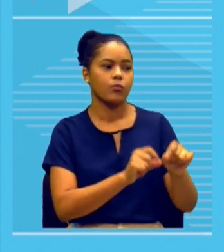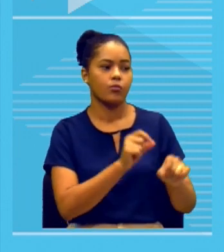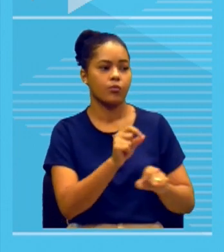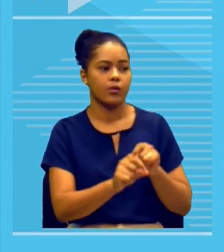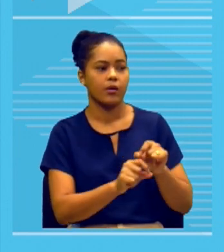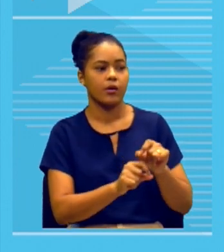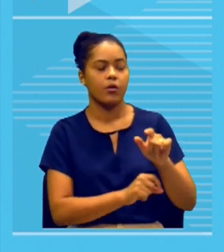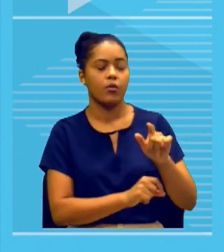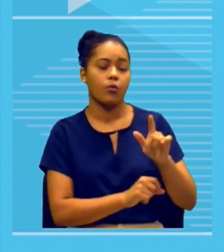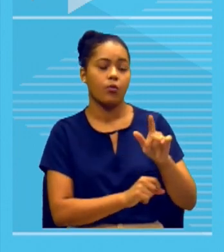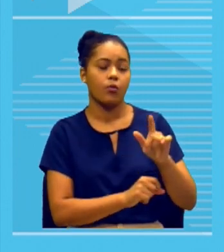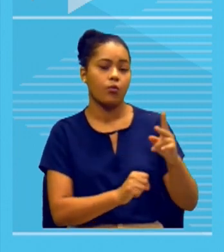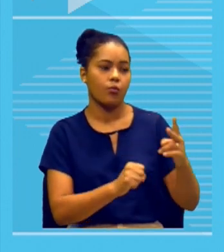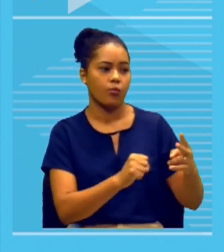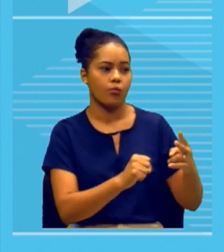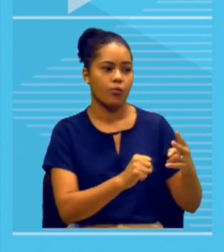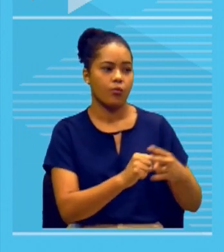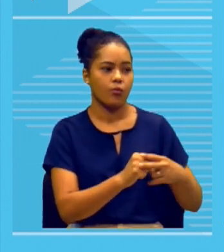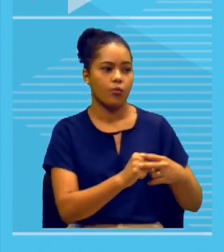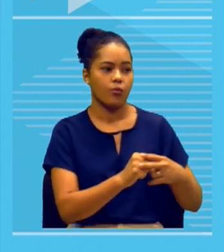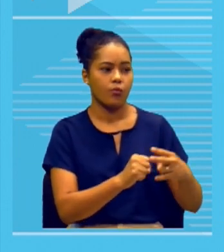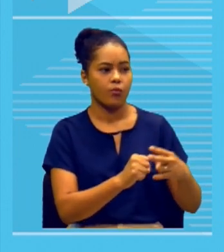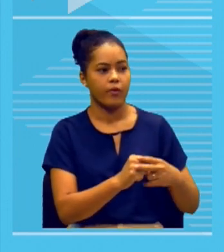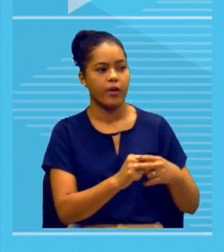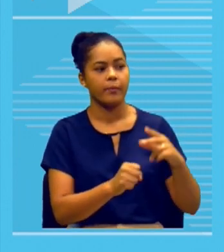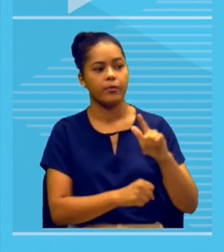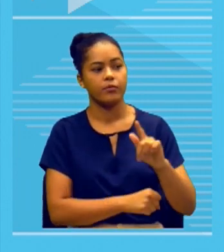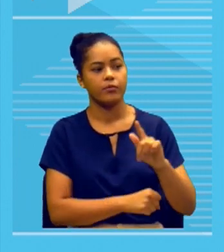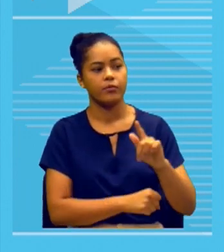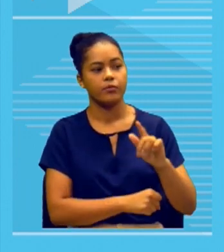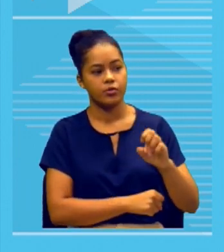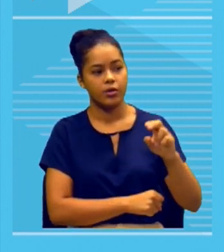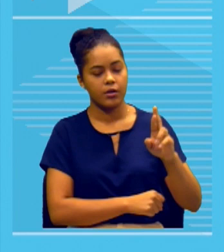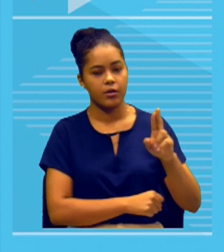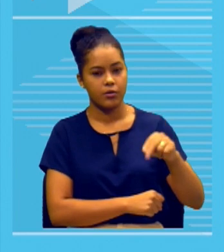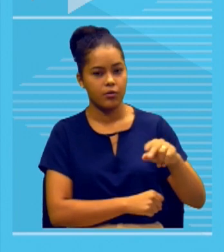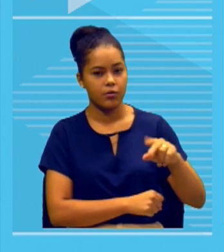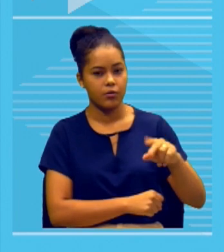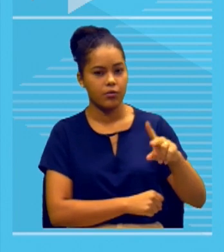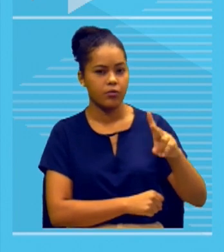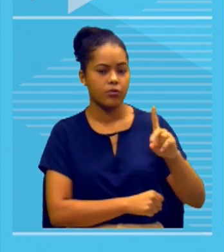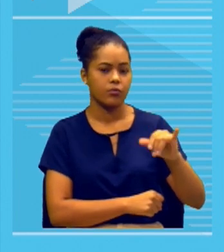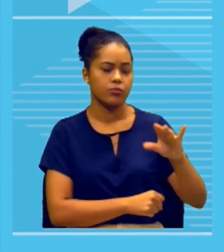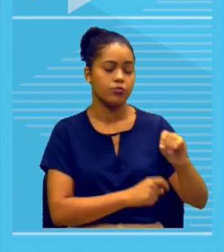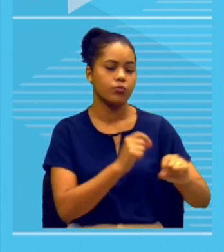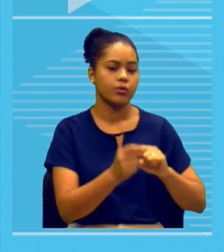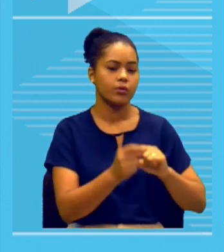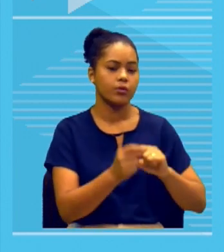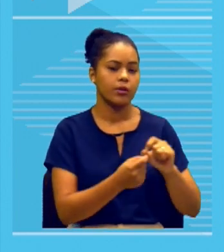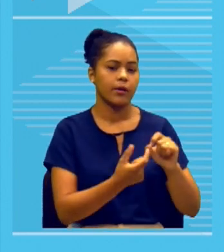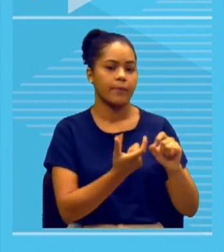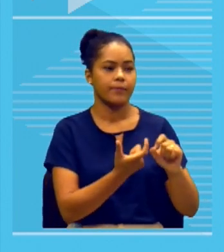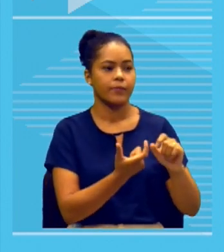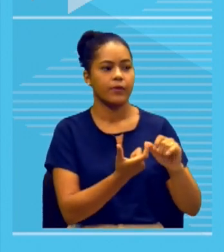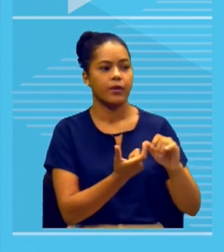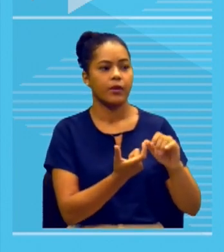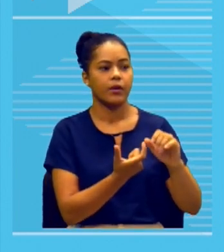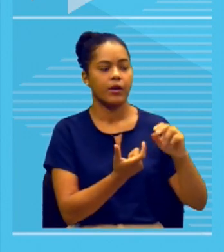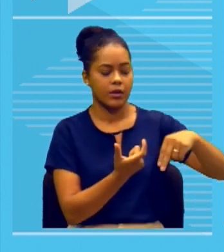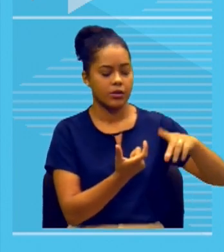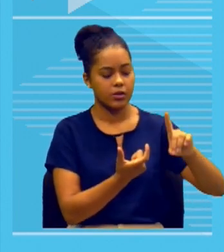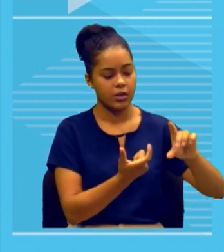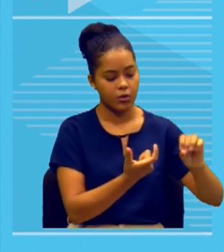o gerúndio turma é a terminação ndo cantando chorando vendendo partindo amando correndo vivendo